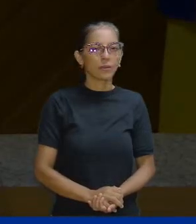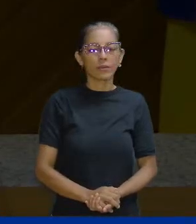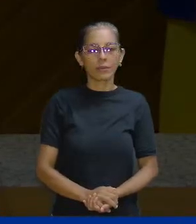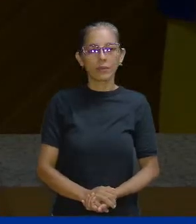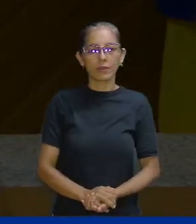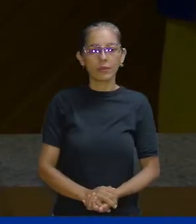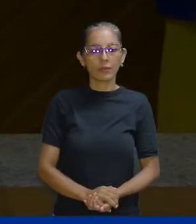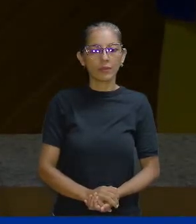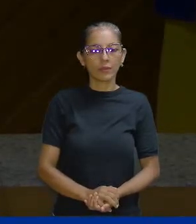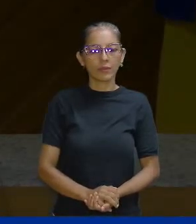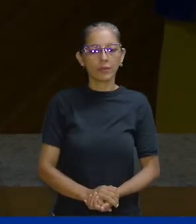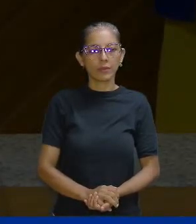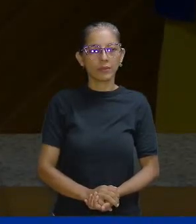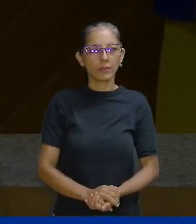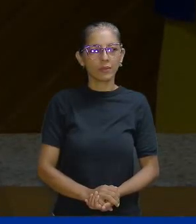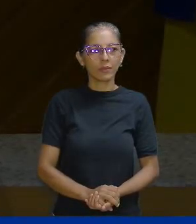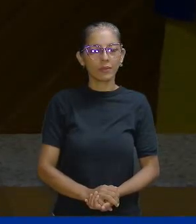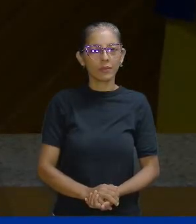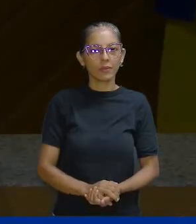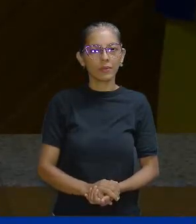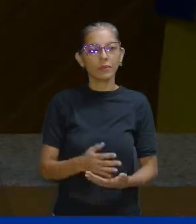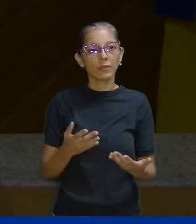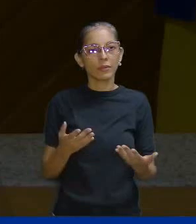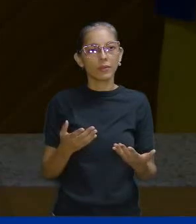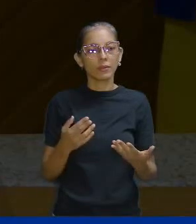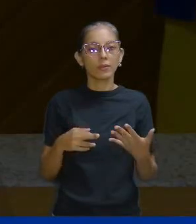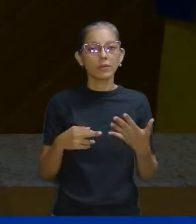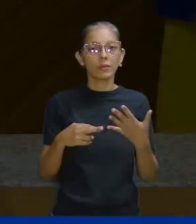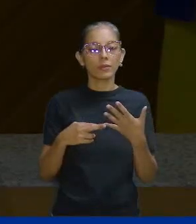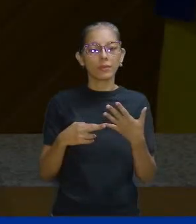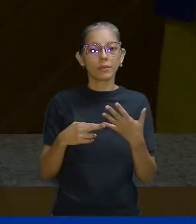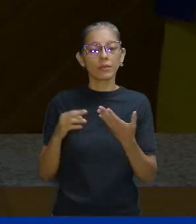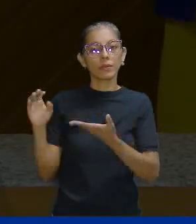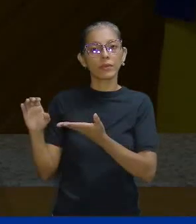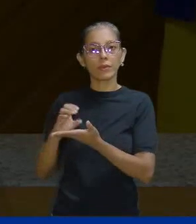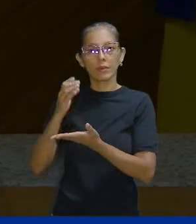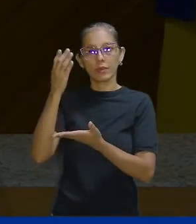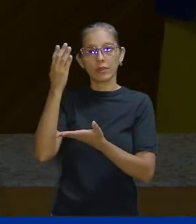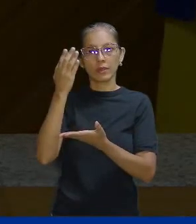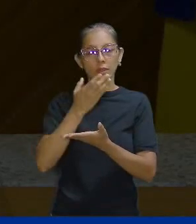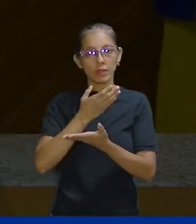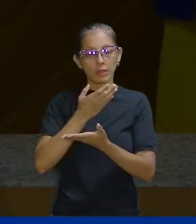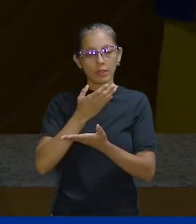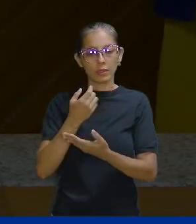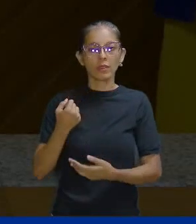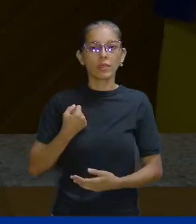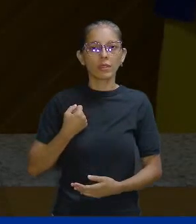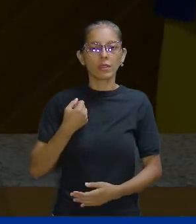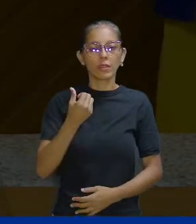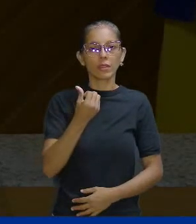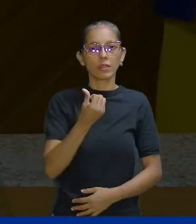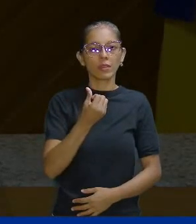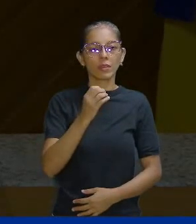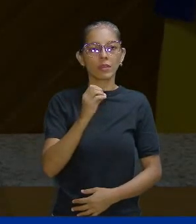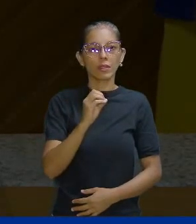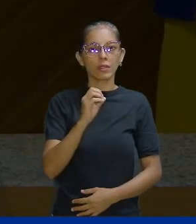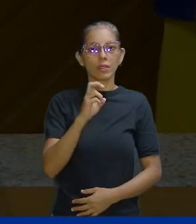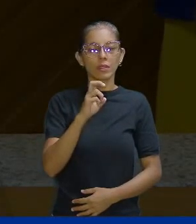Chama a julgamento recurso eleitoral na prestação de contas número